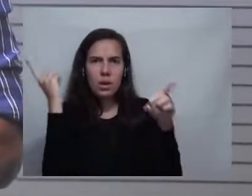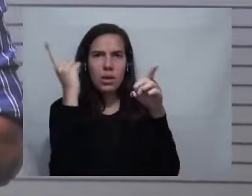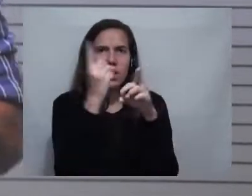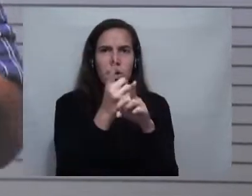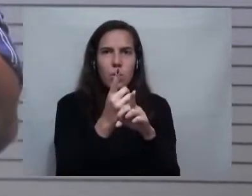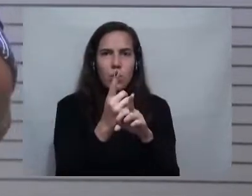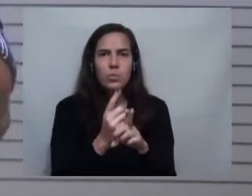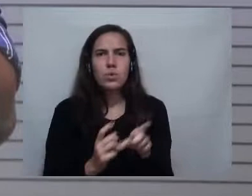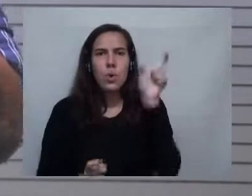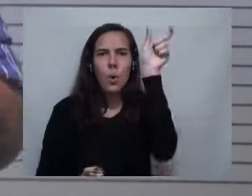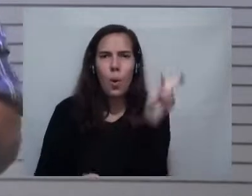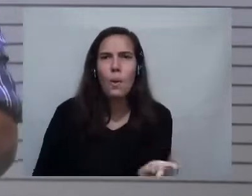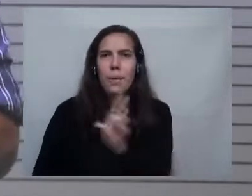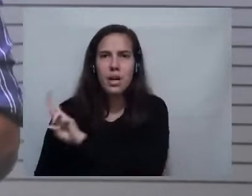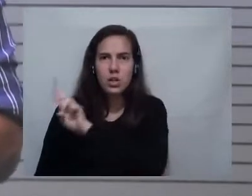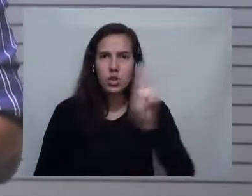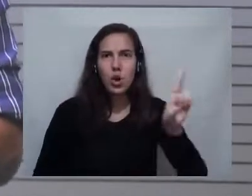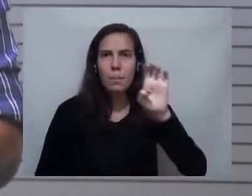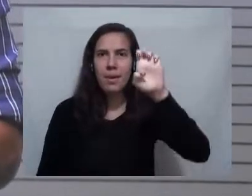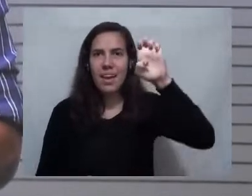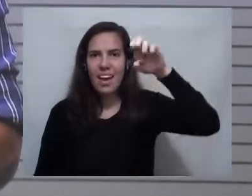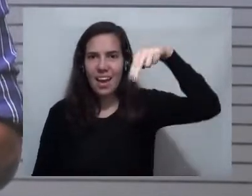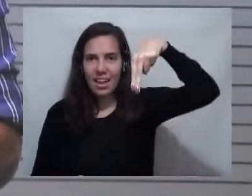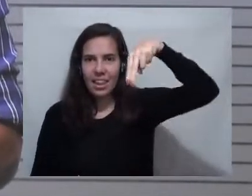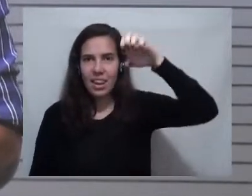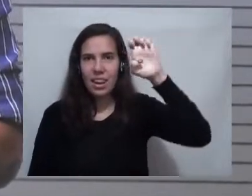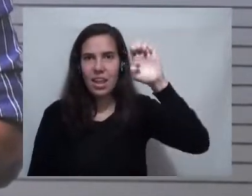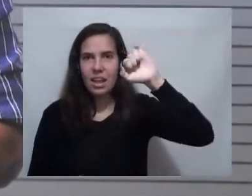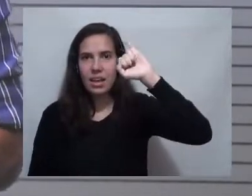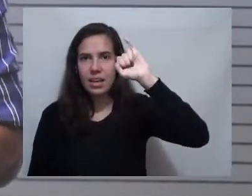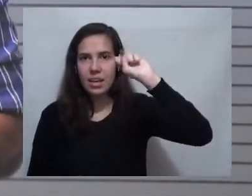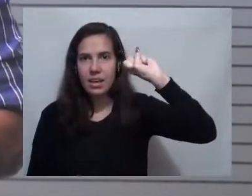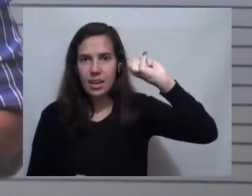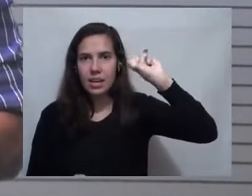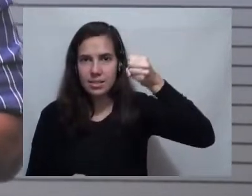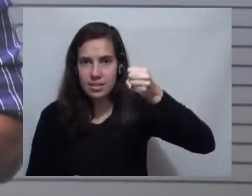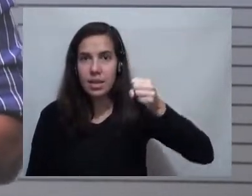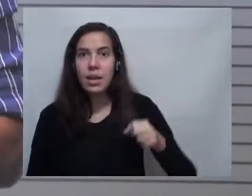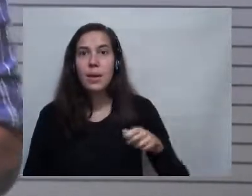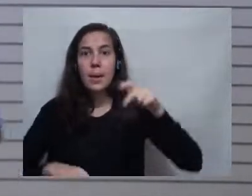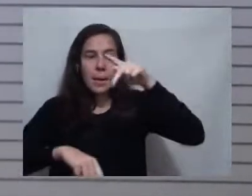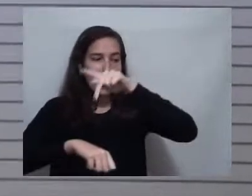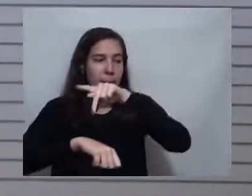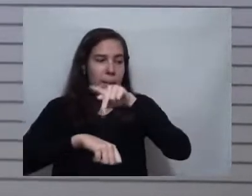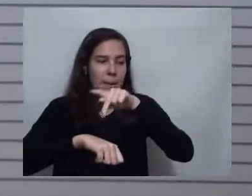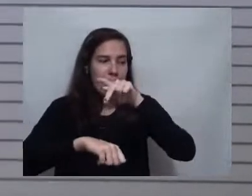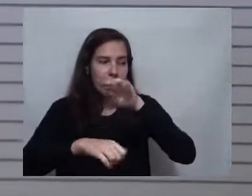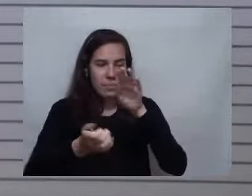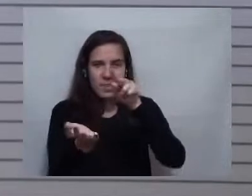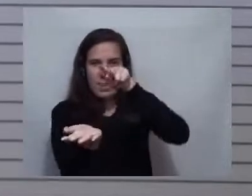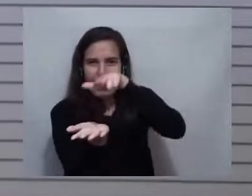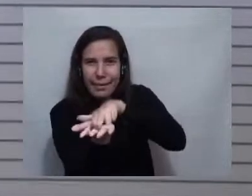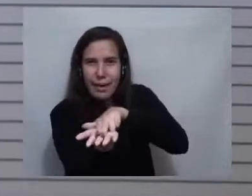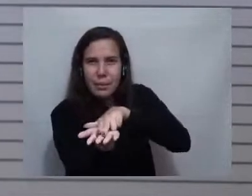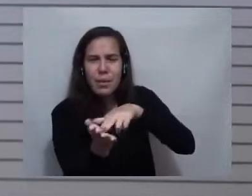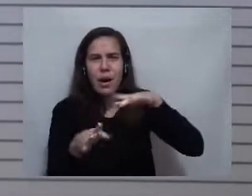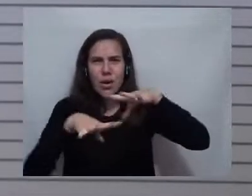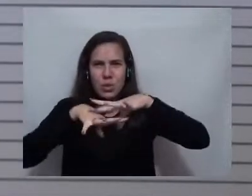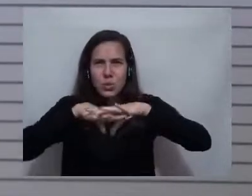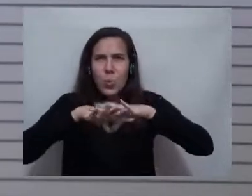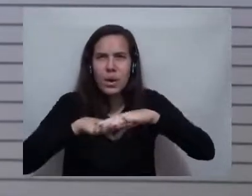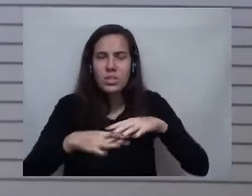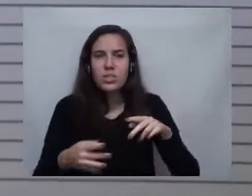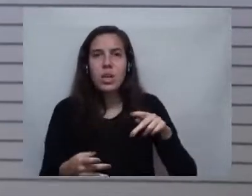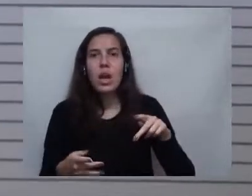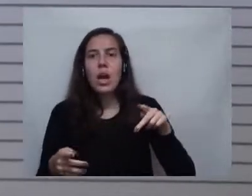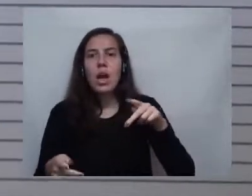pois era paralítico disse-lhe Pedro Eneias Jesus Cristo te cura levanta-te e arruma o